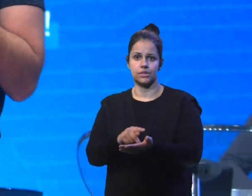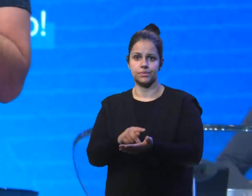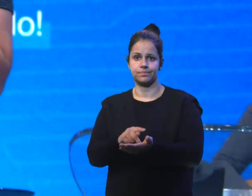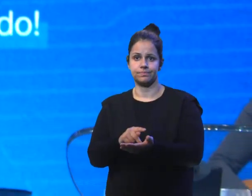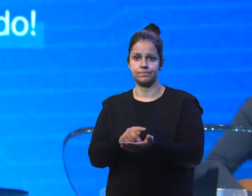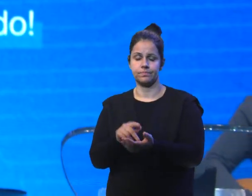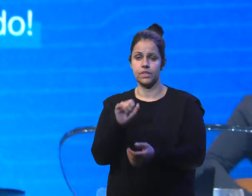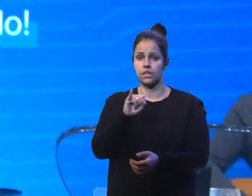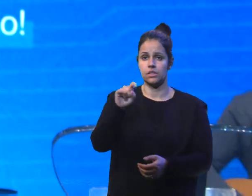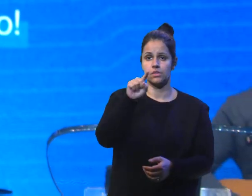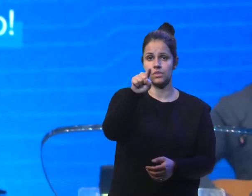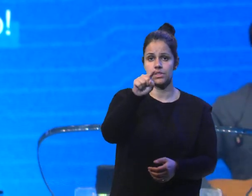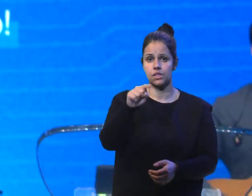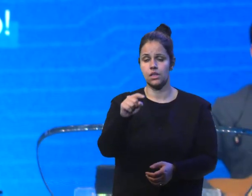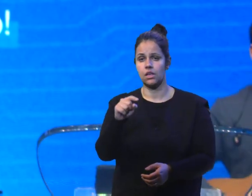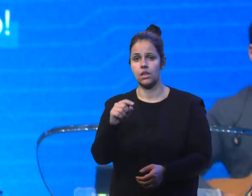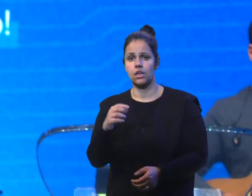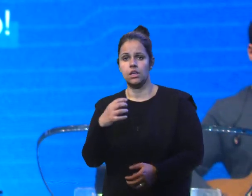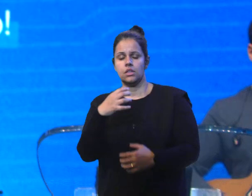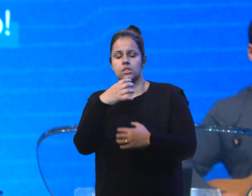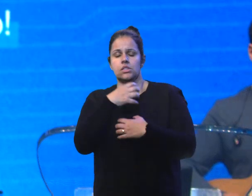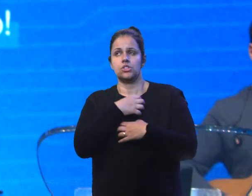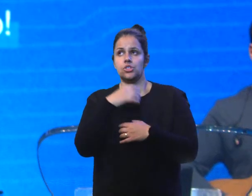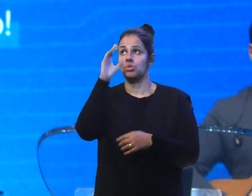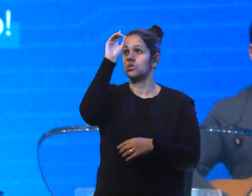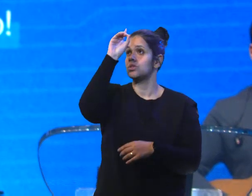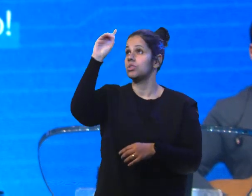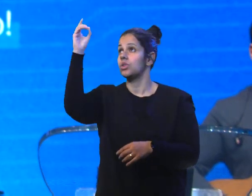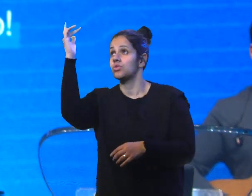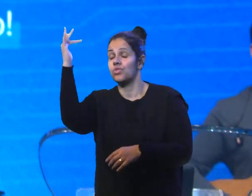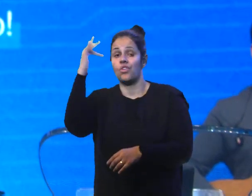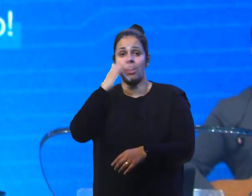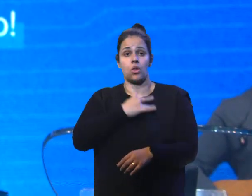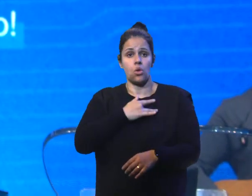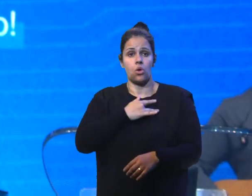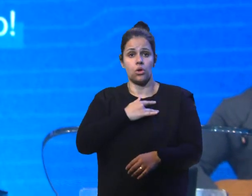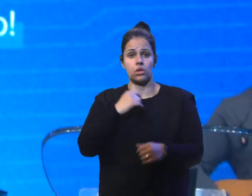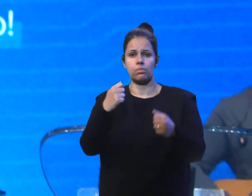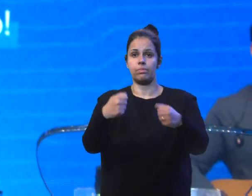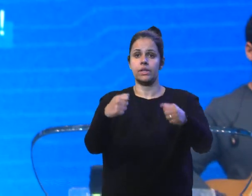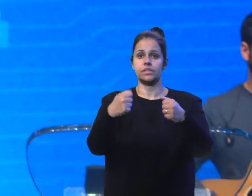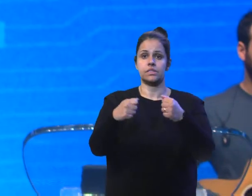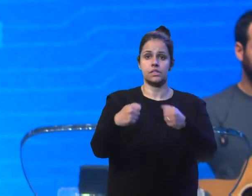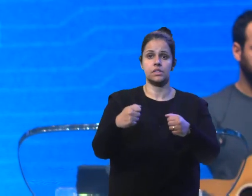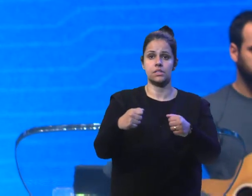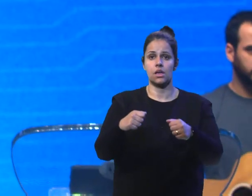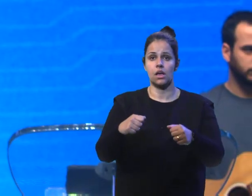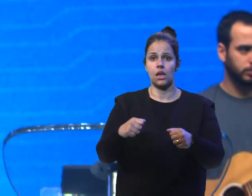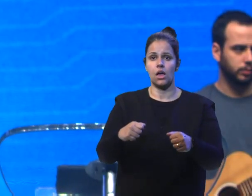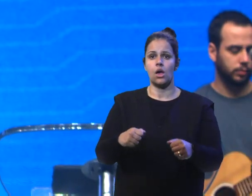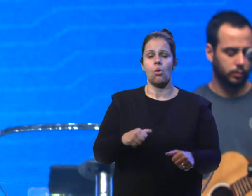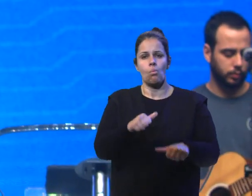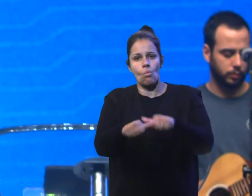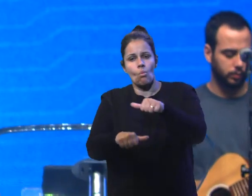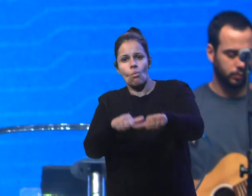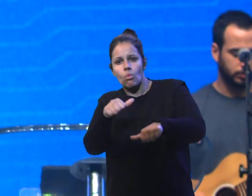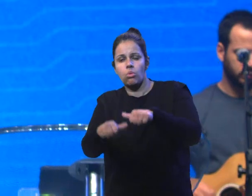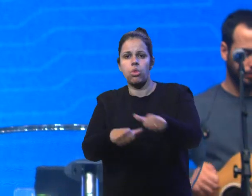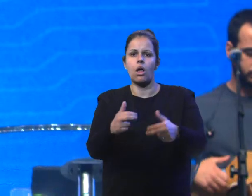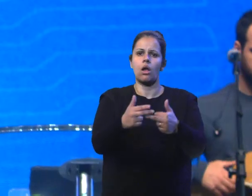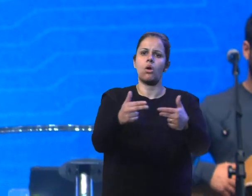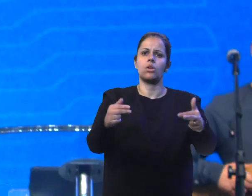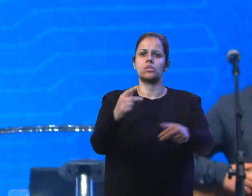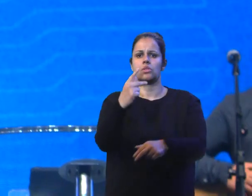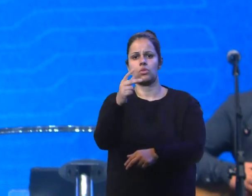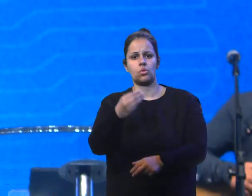que existem certas coisas que você tem que ajustar na tua vida, saia do seu lugar e vem aqui, eu quero orar por você. Apenas se Deus falou com você.